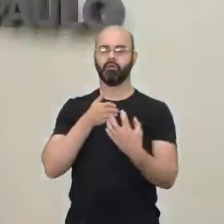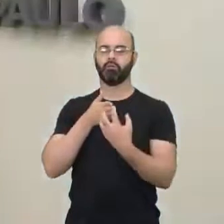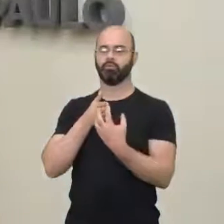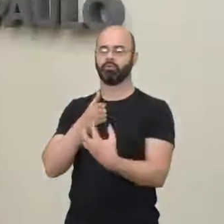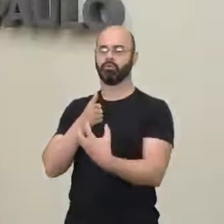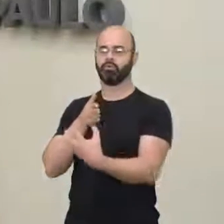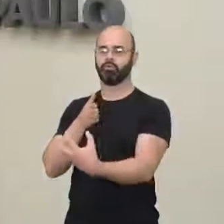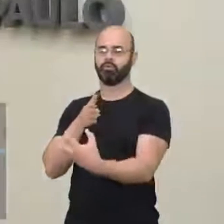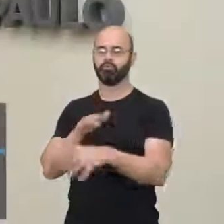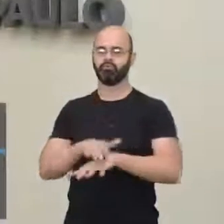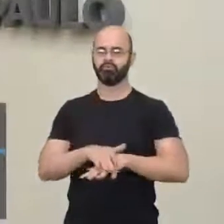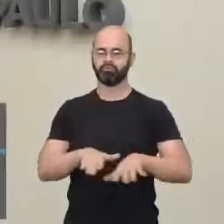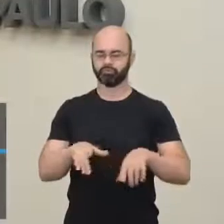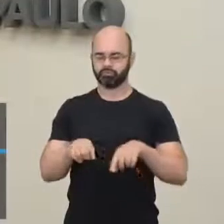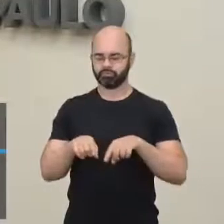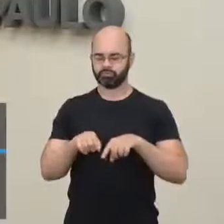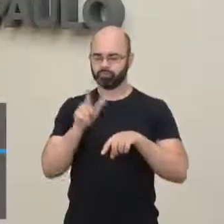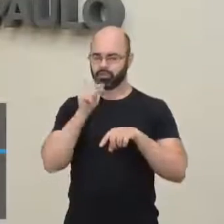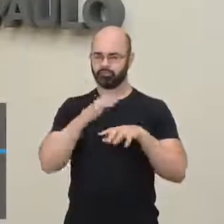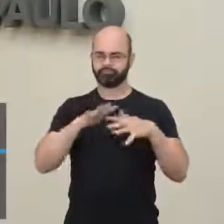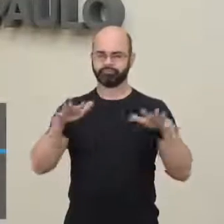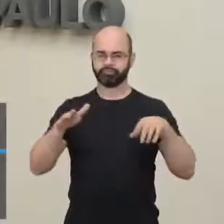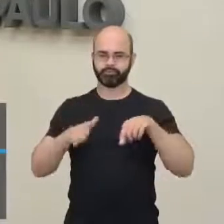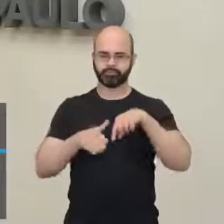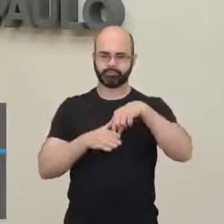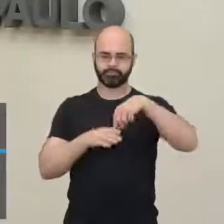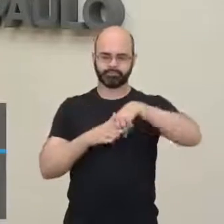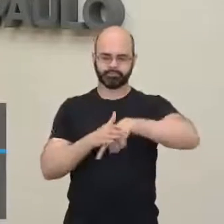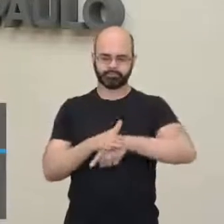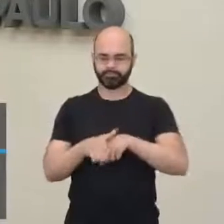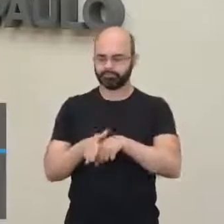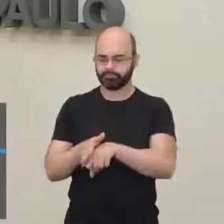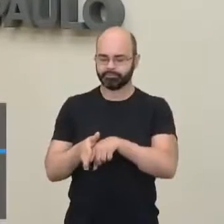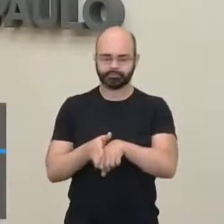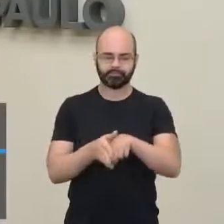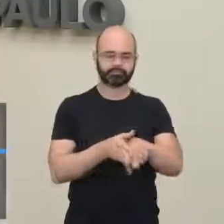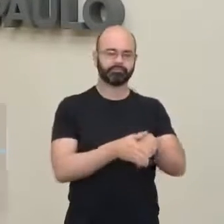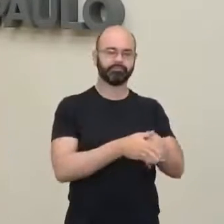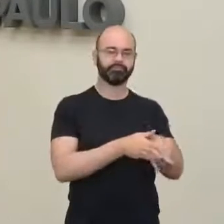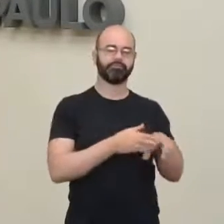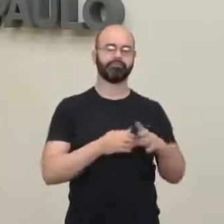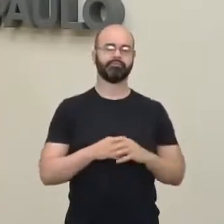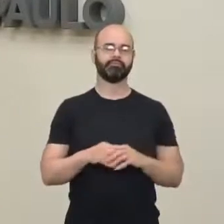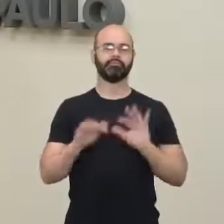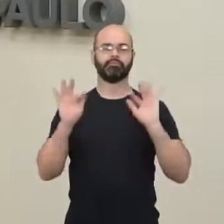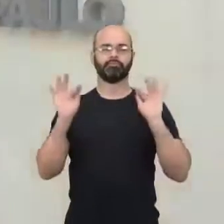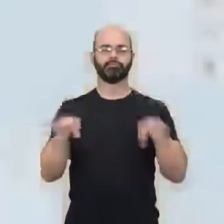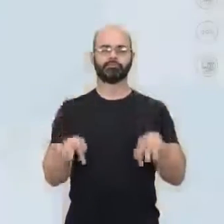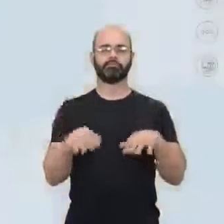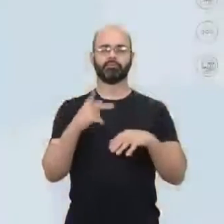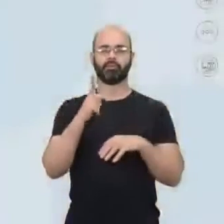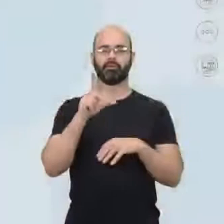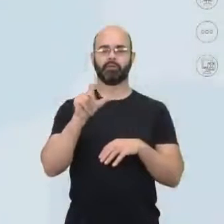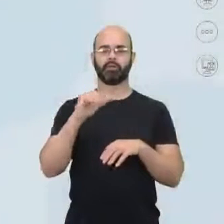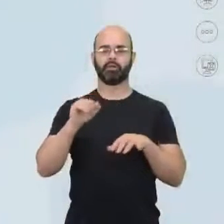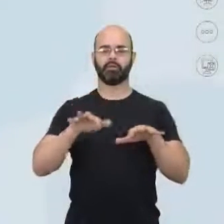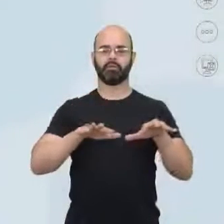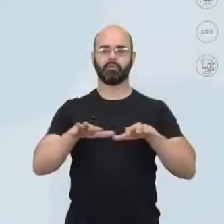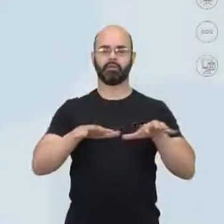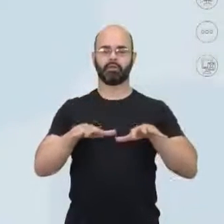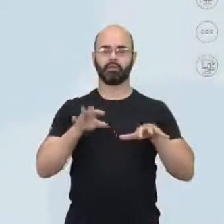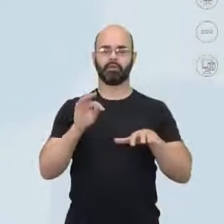regiões oceânicas, né? Que aí mostrou isso. E aí, para finalizar, nós temos aí as placas tectônicas, né, com as